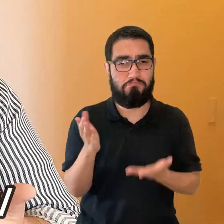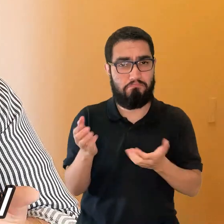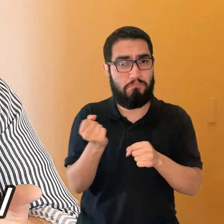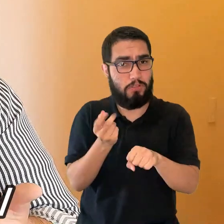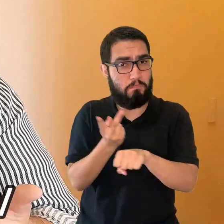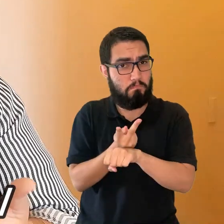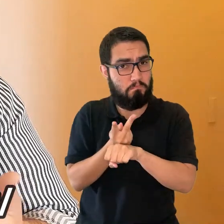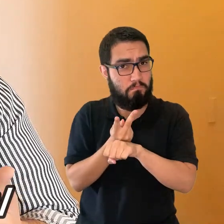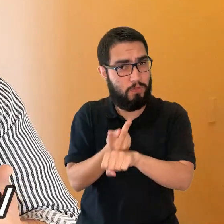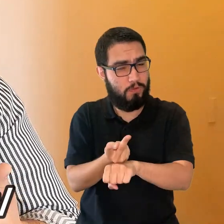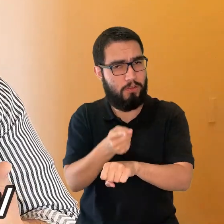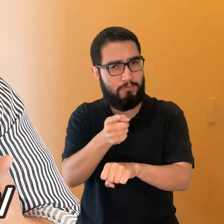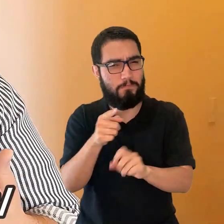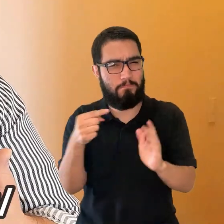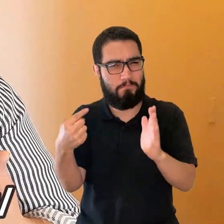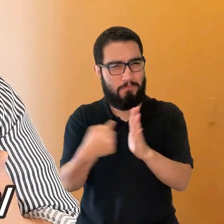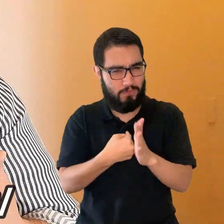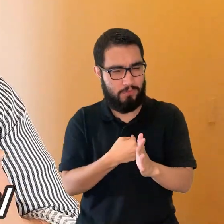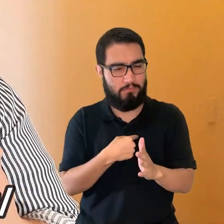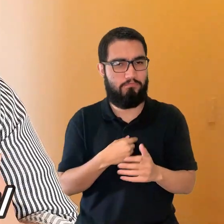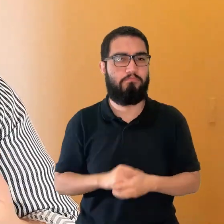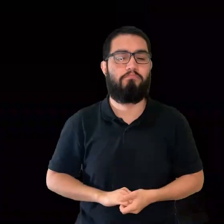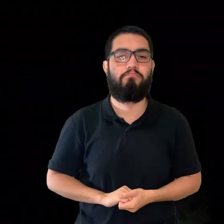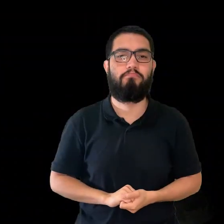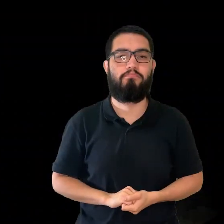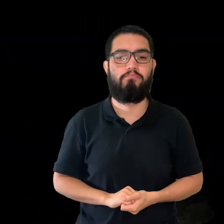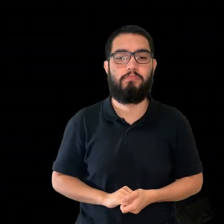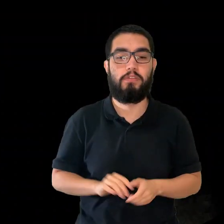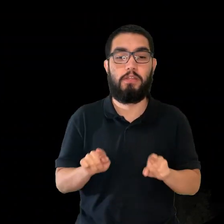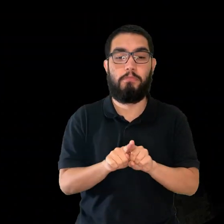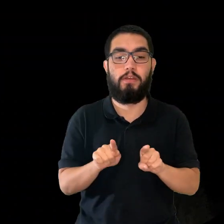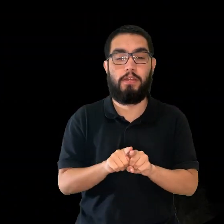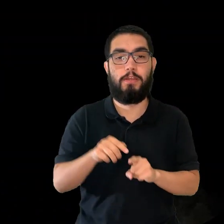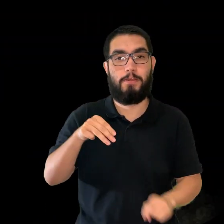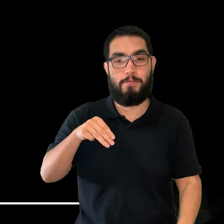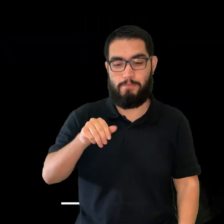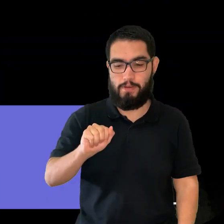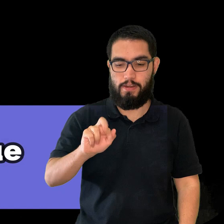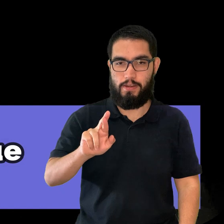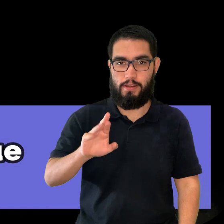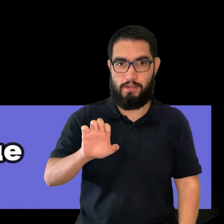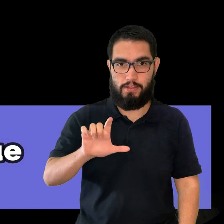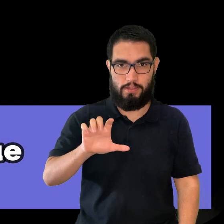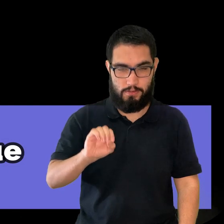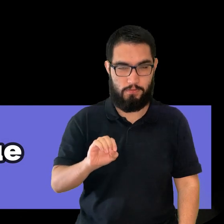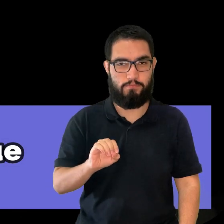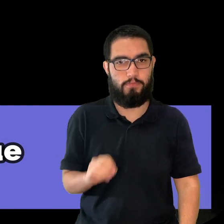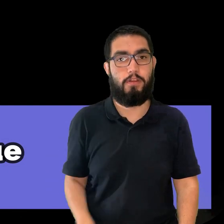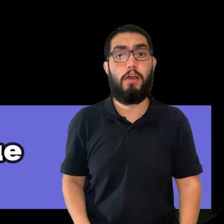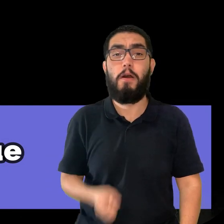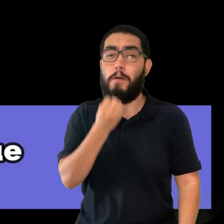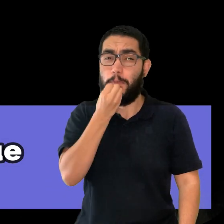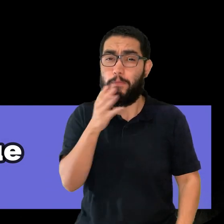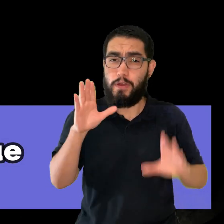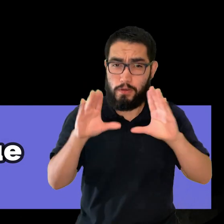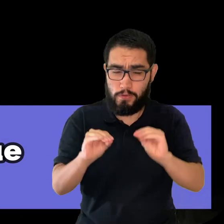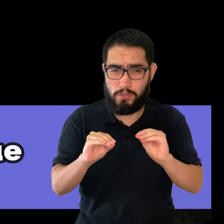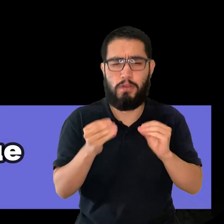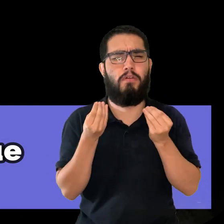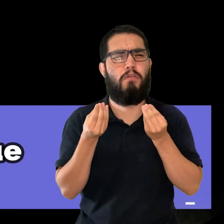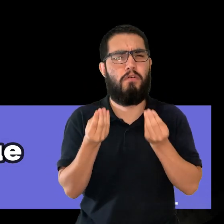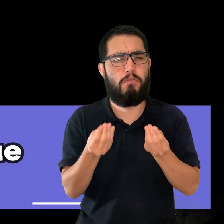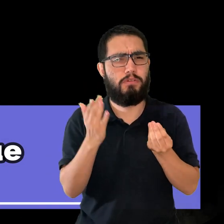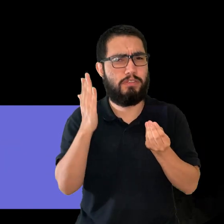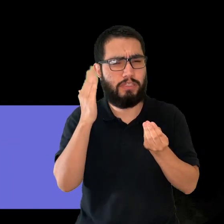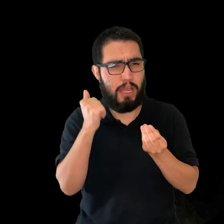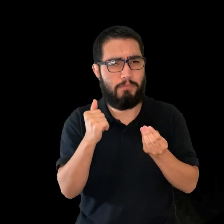permear essa pergunta que você nos fez. Nós temos a pergunta também do Marcelo Lima. Boa noite. Quando